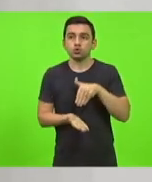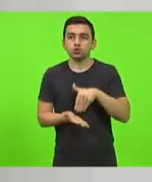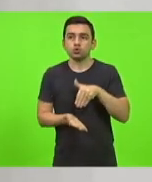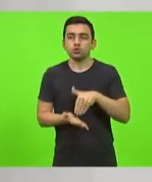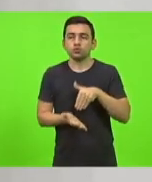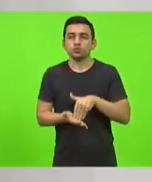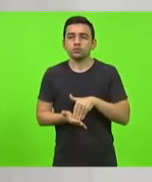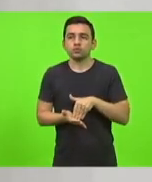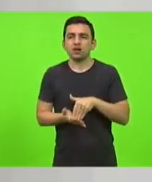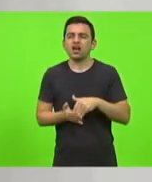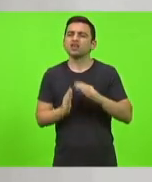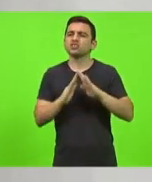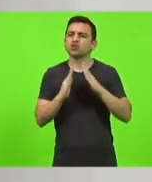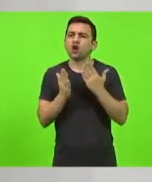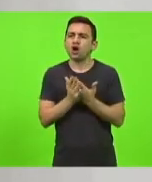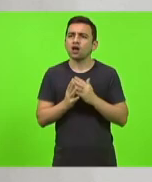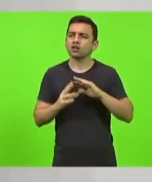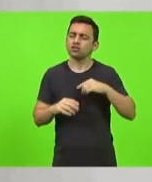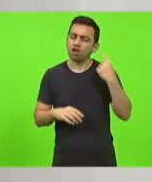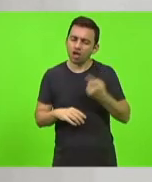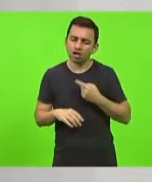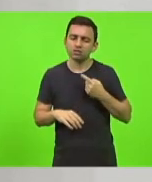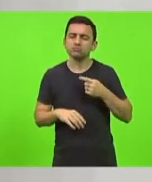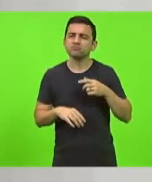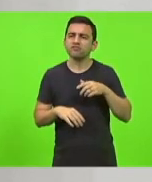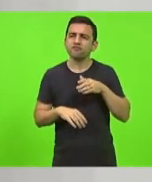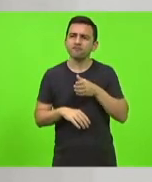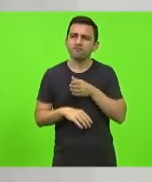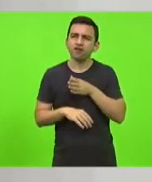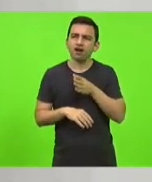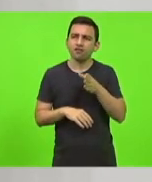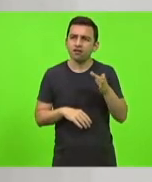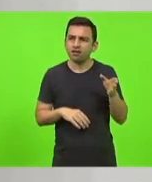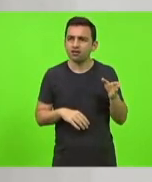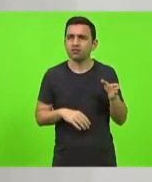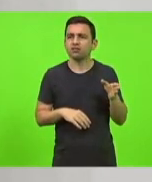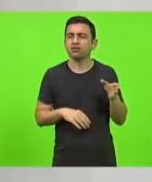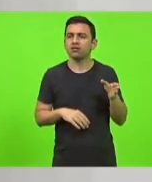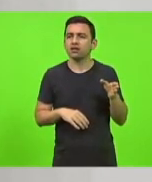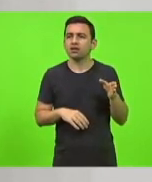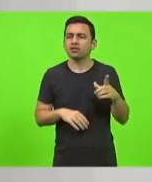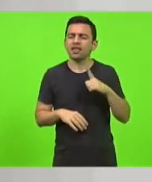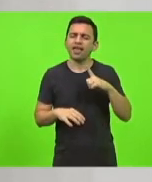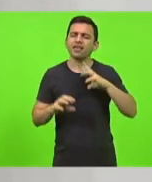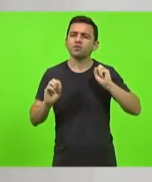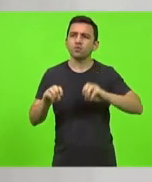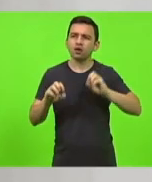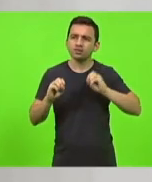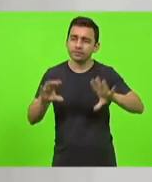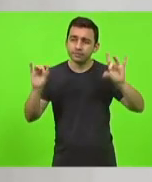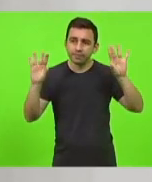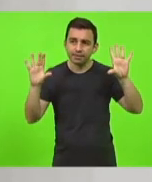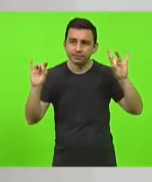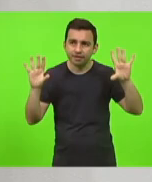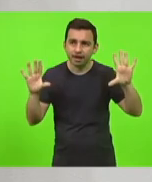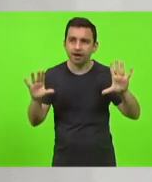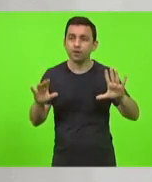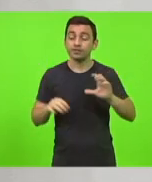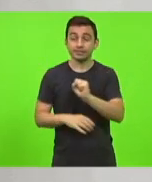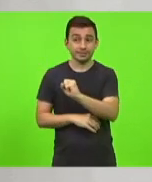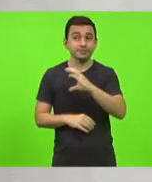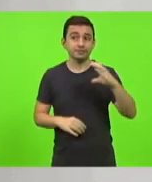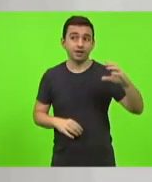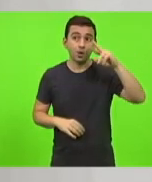gente anda, que a gente visita, nós temos lá educação especial. Santa Catarina é